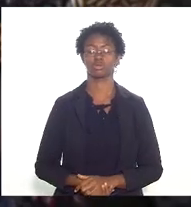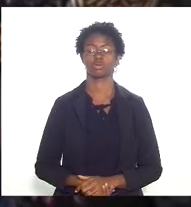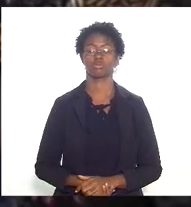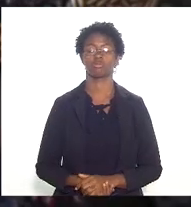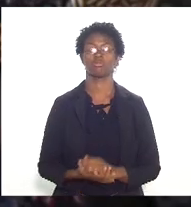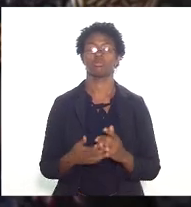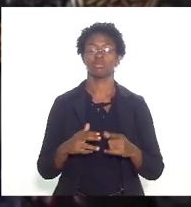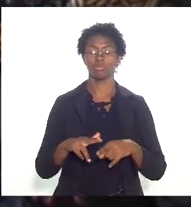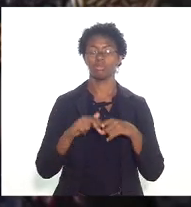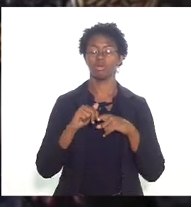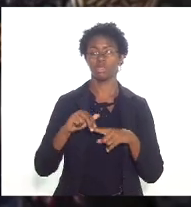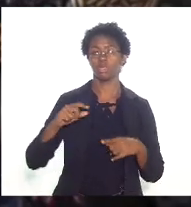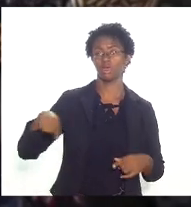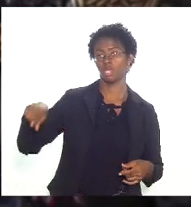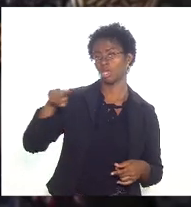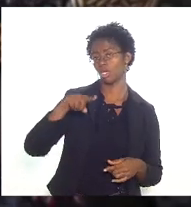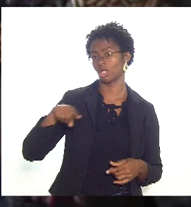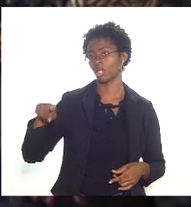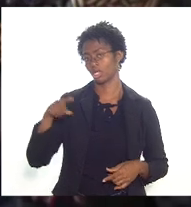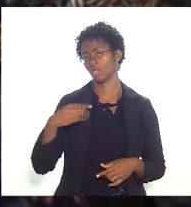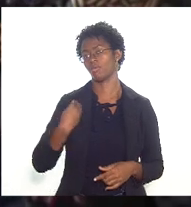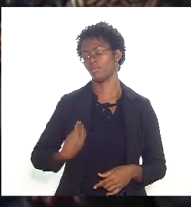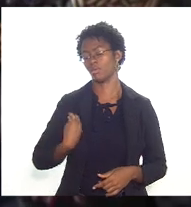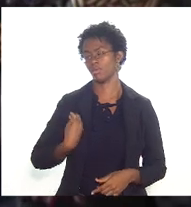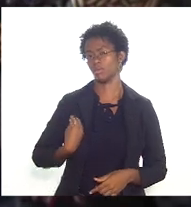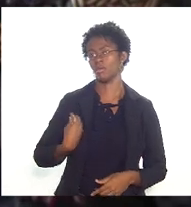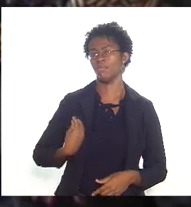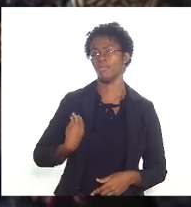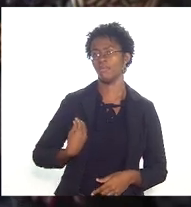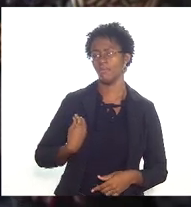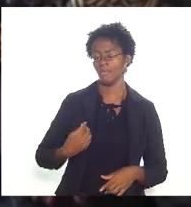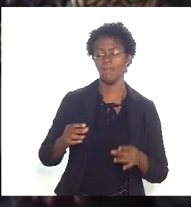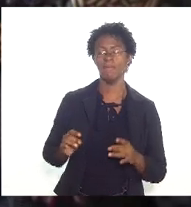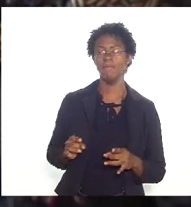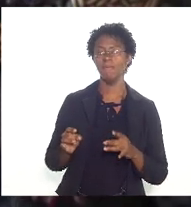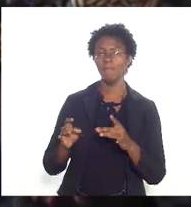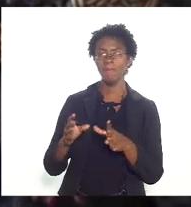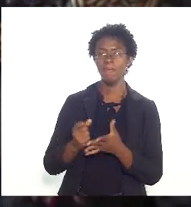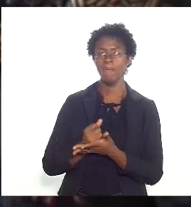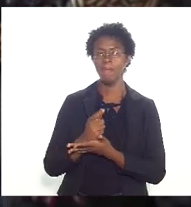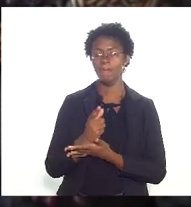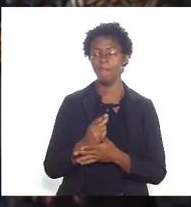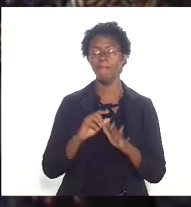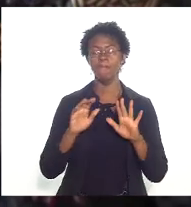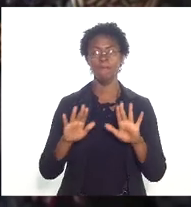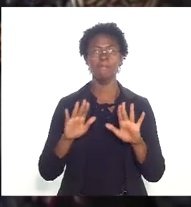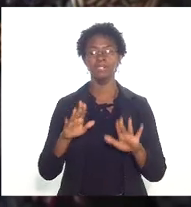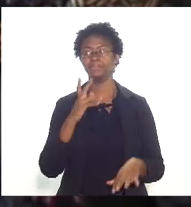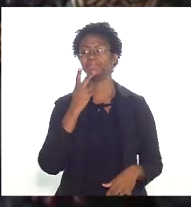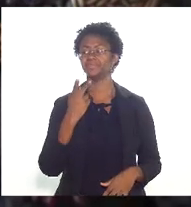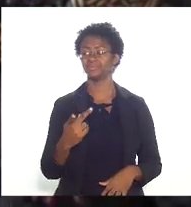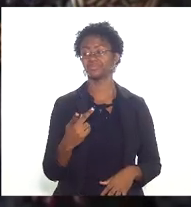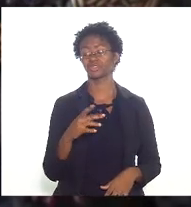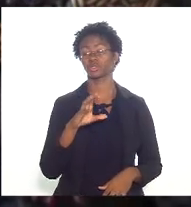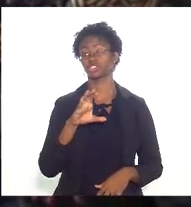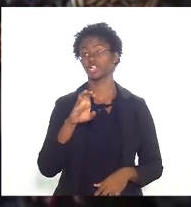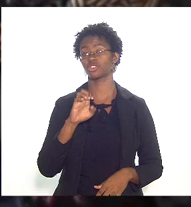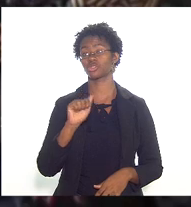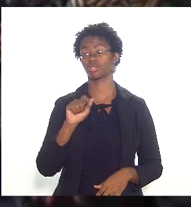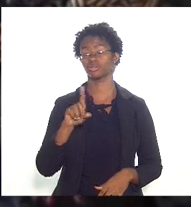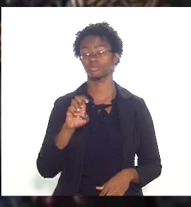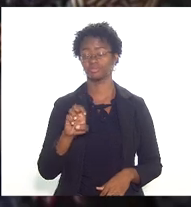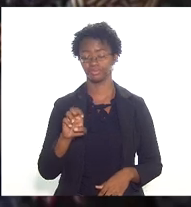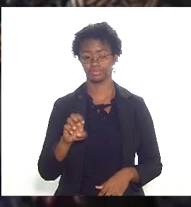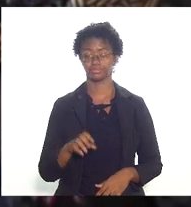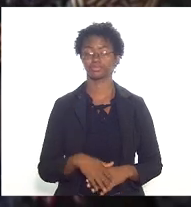para queijo que participariam do leilão mas também não adianta vir falar que que a Cedae atrás pedais são superados 1 milhão tem